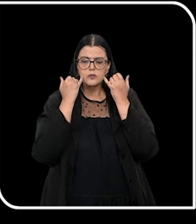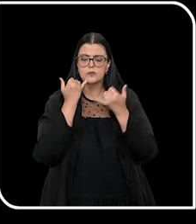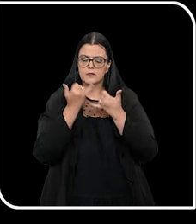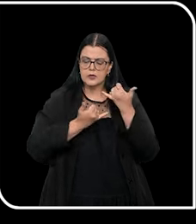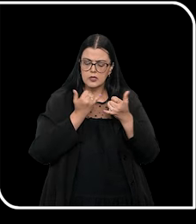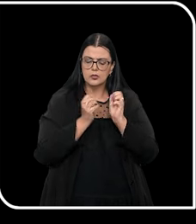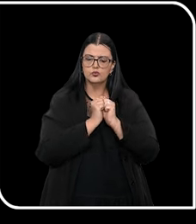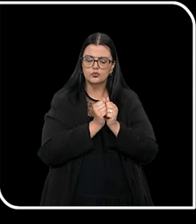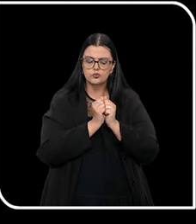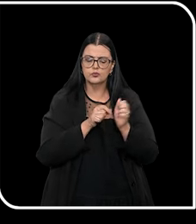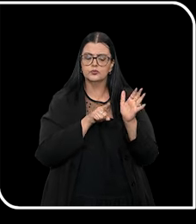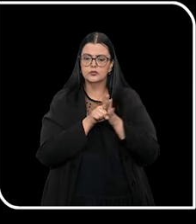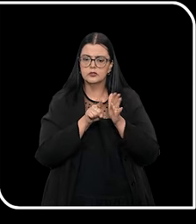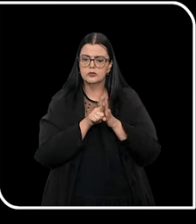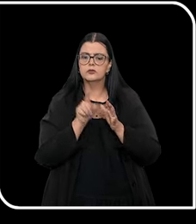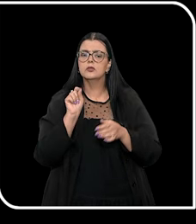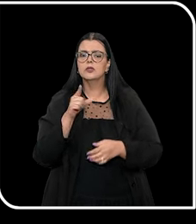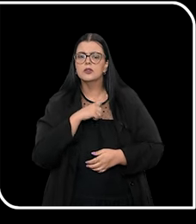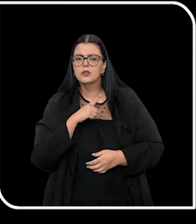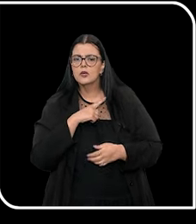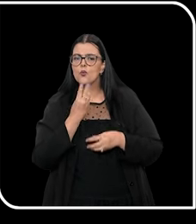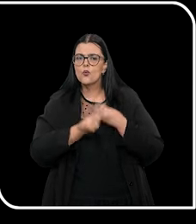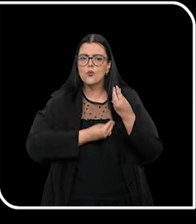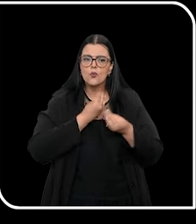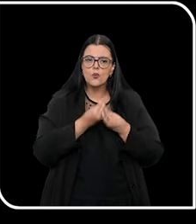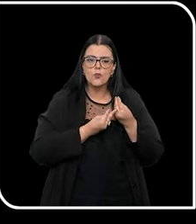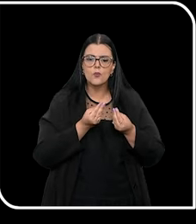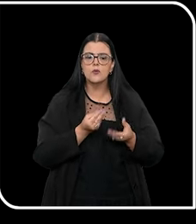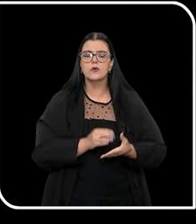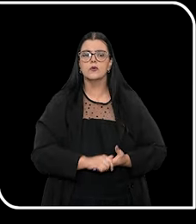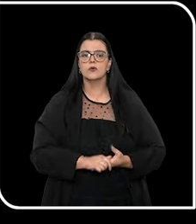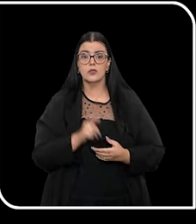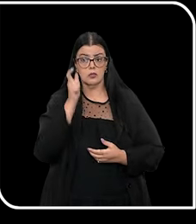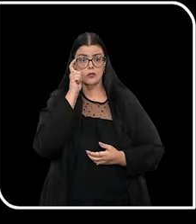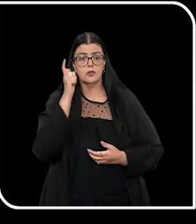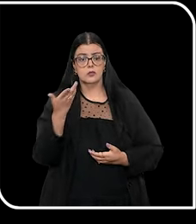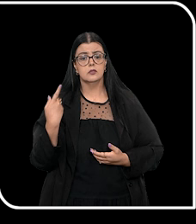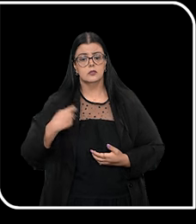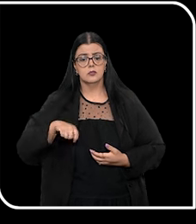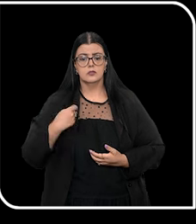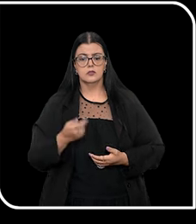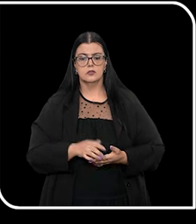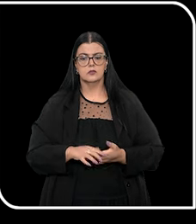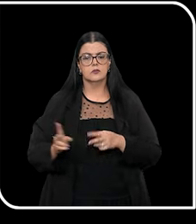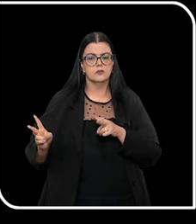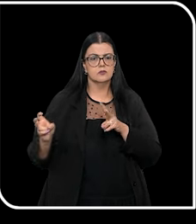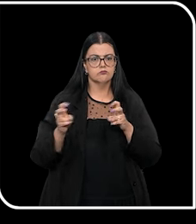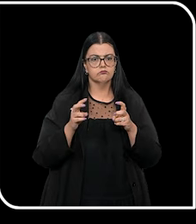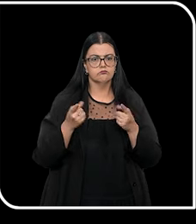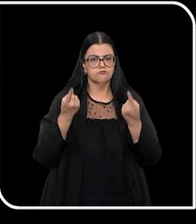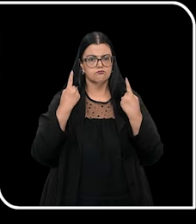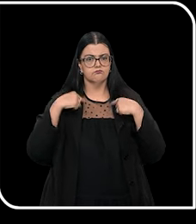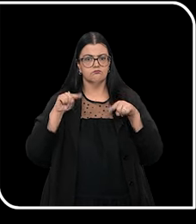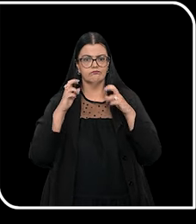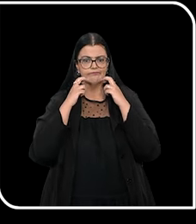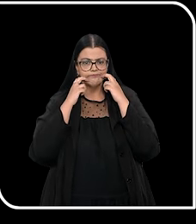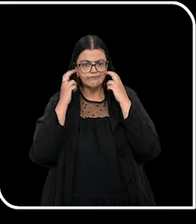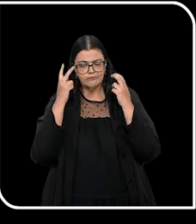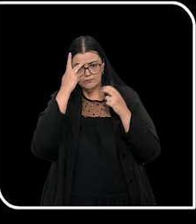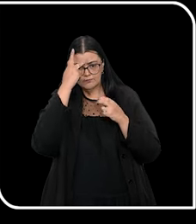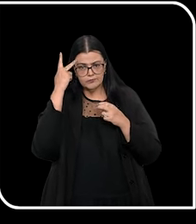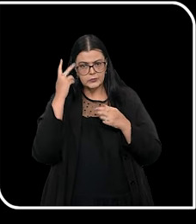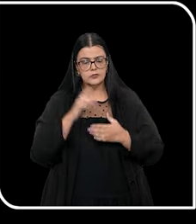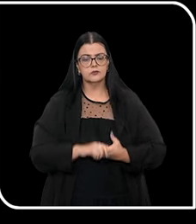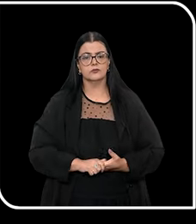Vai brincar junto pergunta pergunta o que que tem como que é o que sabe se interessem eu percebo um constrangimento muito